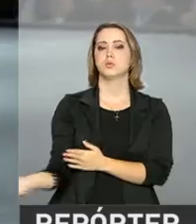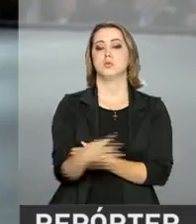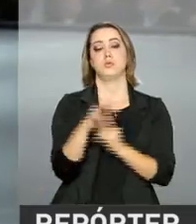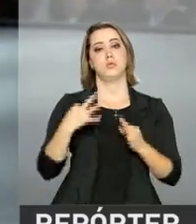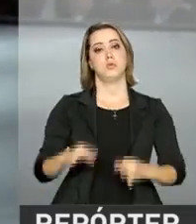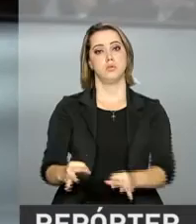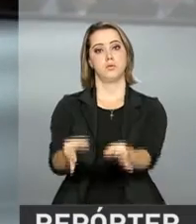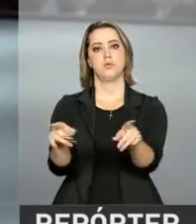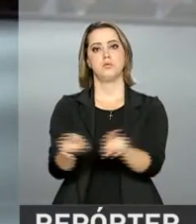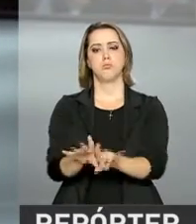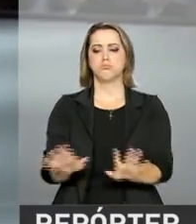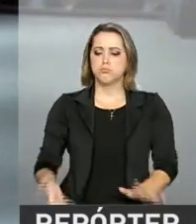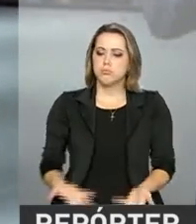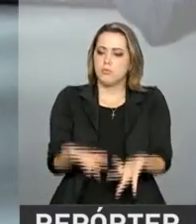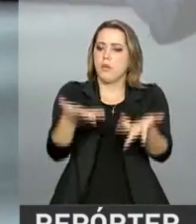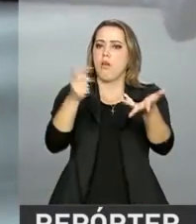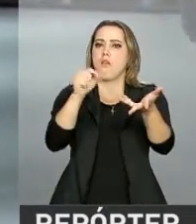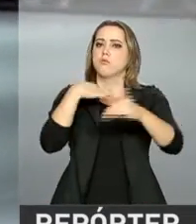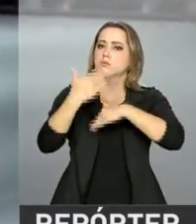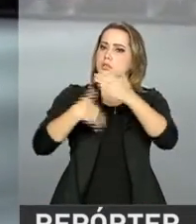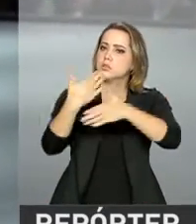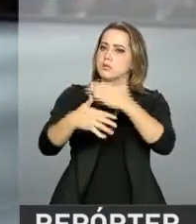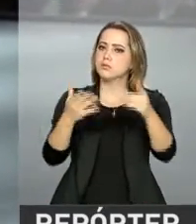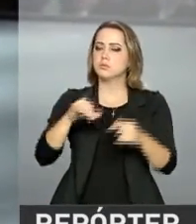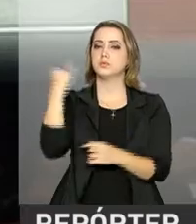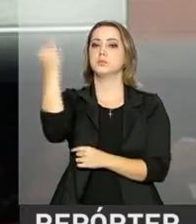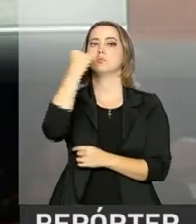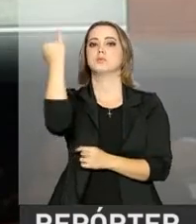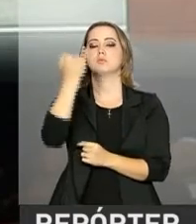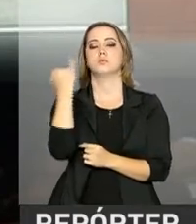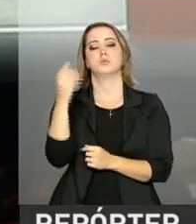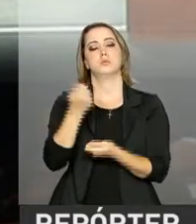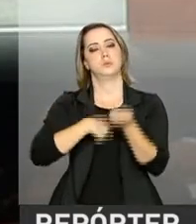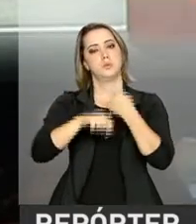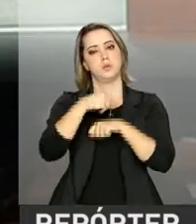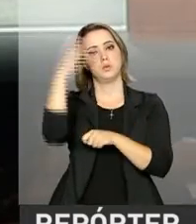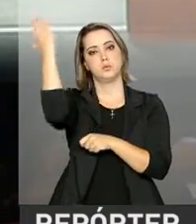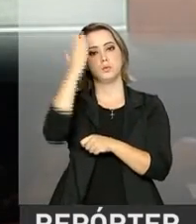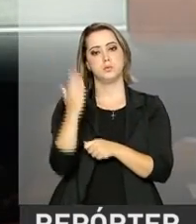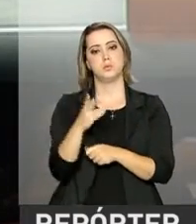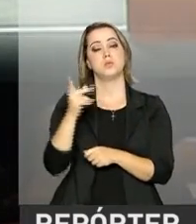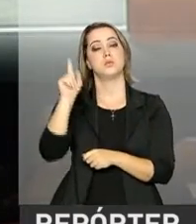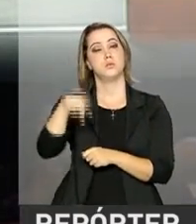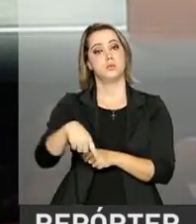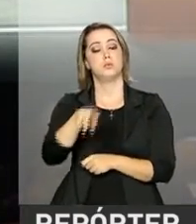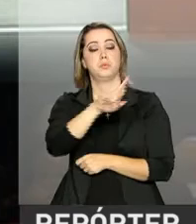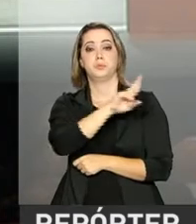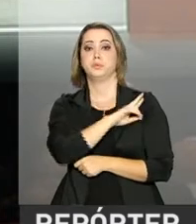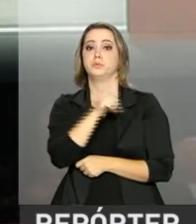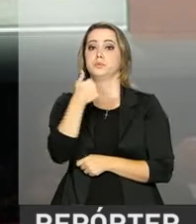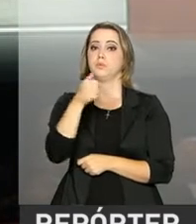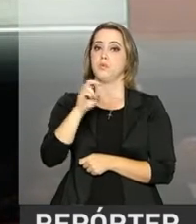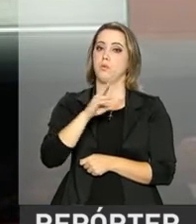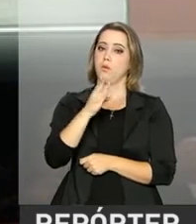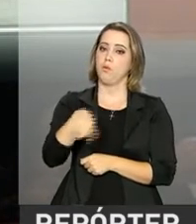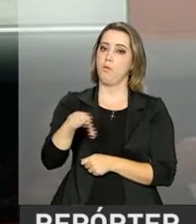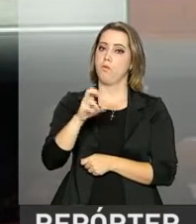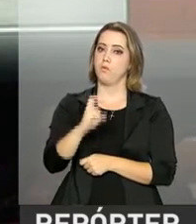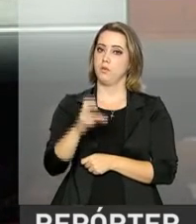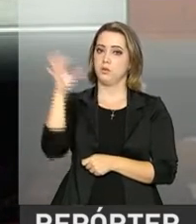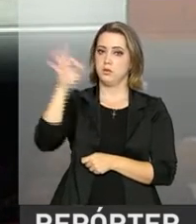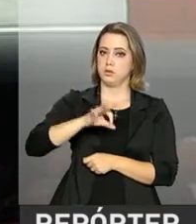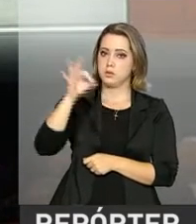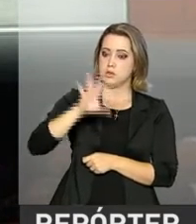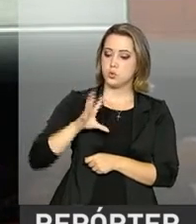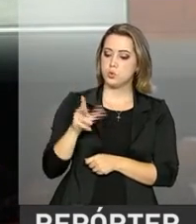exaltou o desenvolvimento ea importância do agronegócio para a economia brasileira responsável por um pico de toda a riqueza do país com